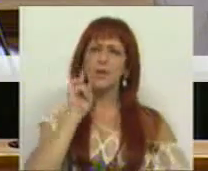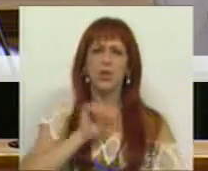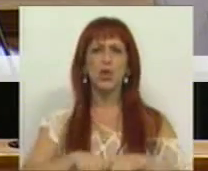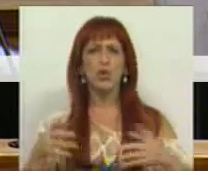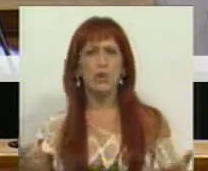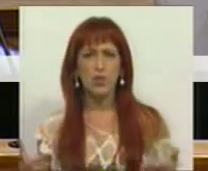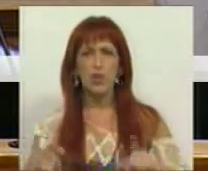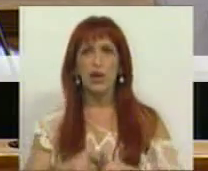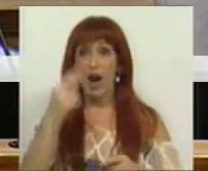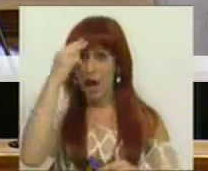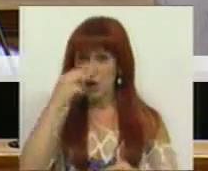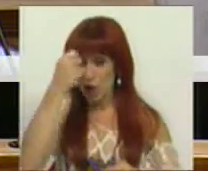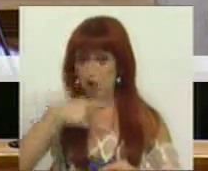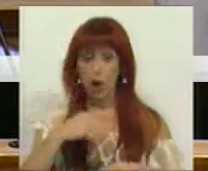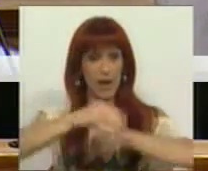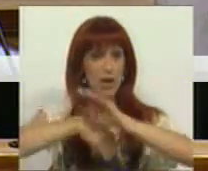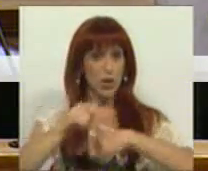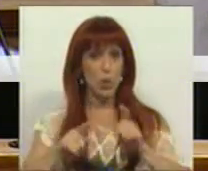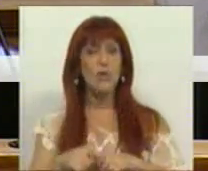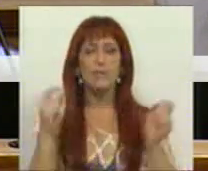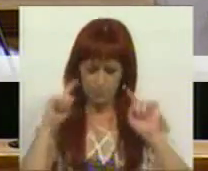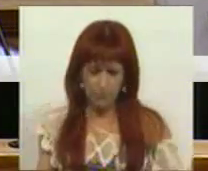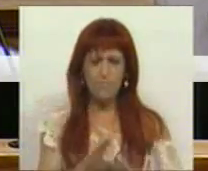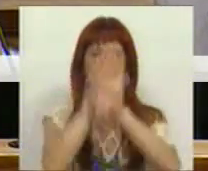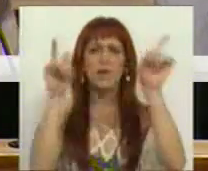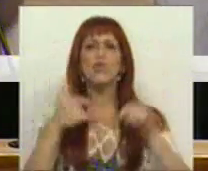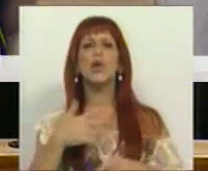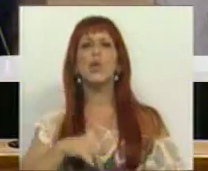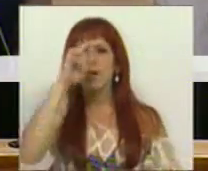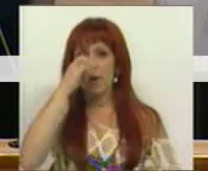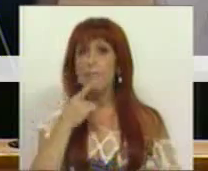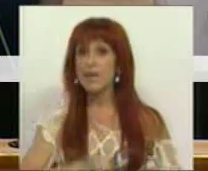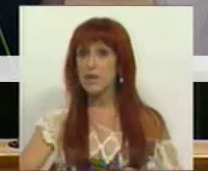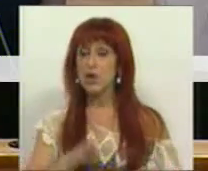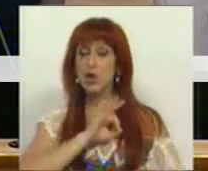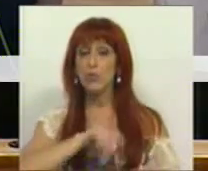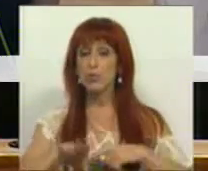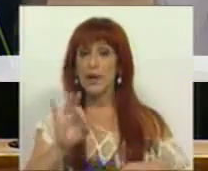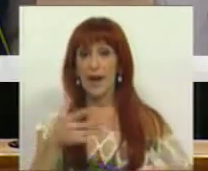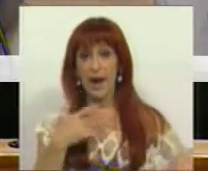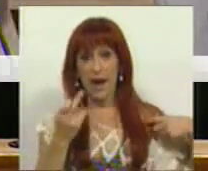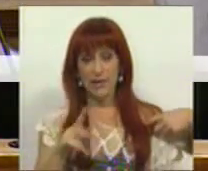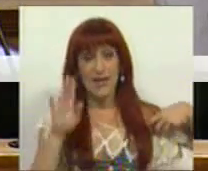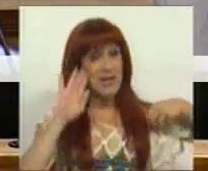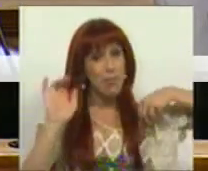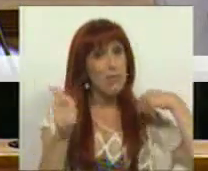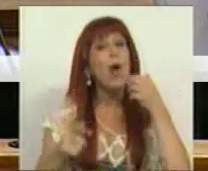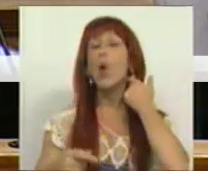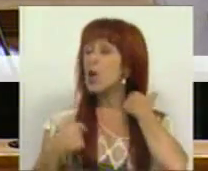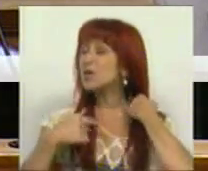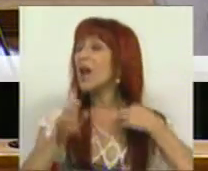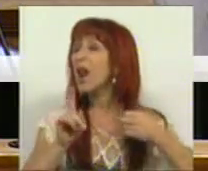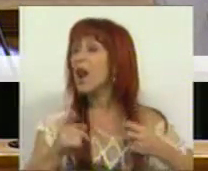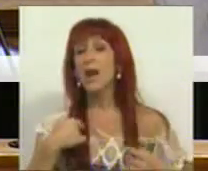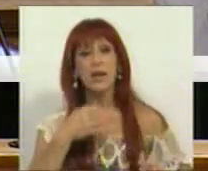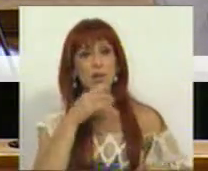senhores deputados, a história da Holanda é elucidativa e gostava de relembrar ao senhor deputado Hélder Amaral para que saiba bem no que é que se está a